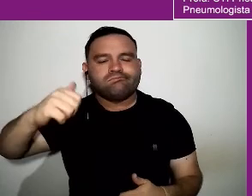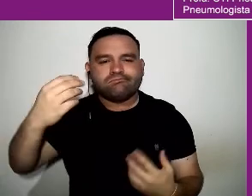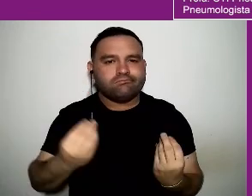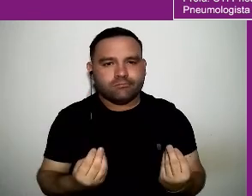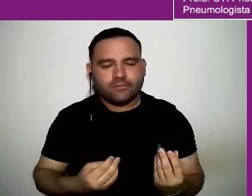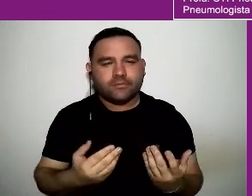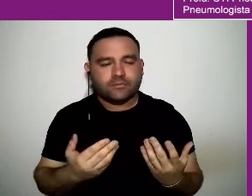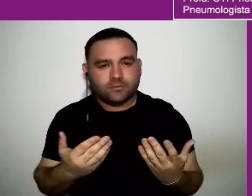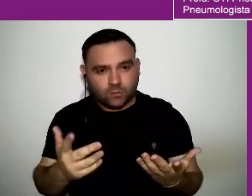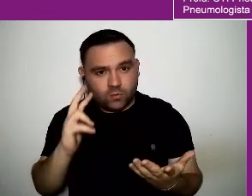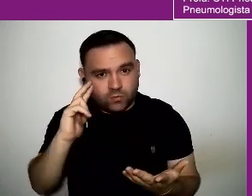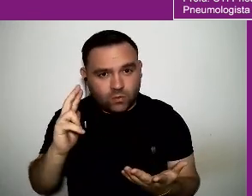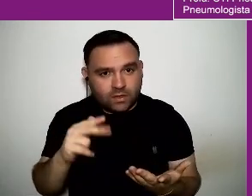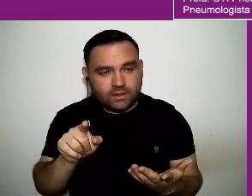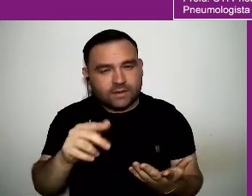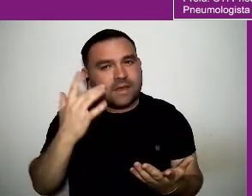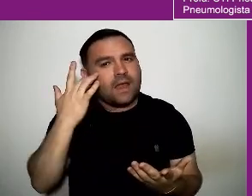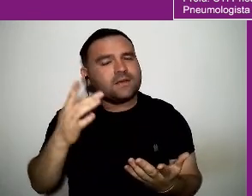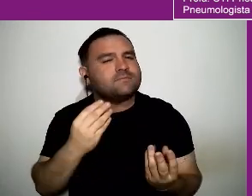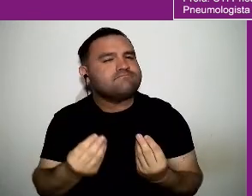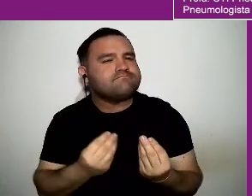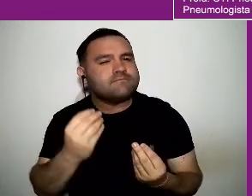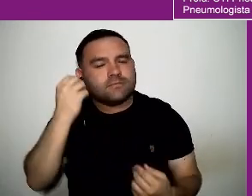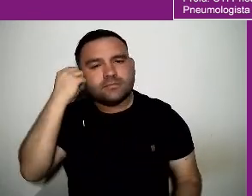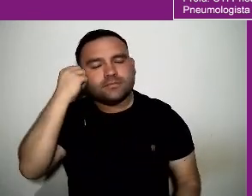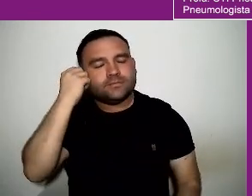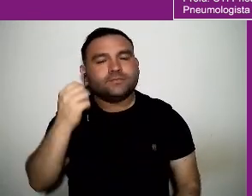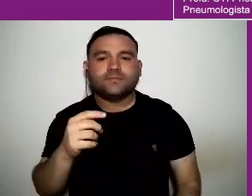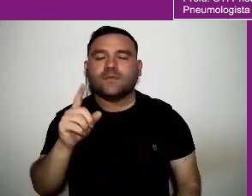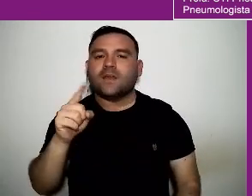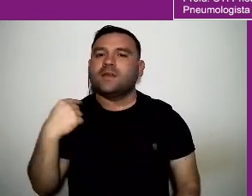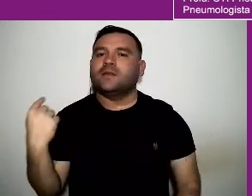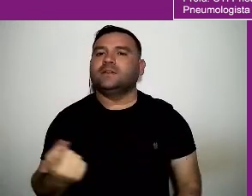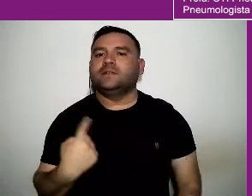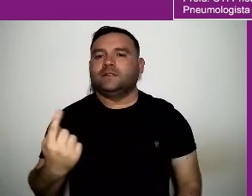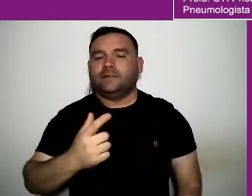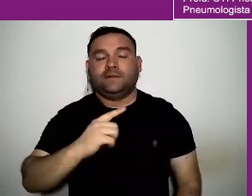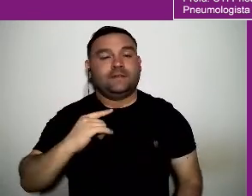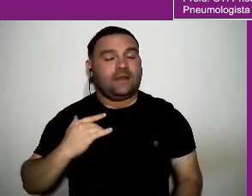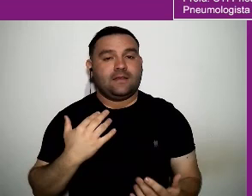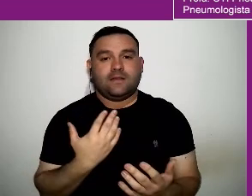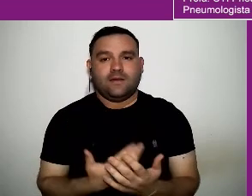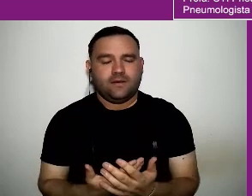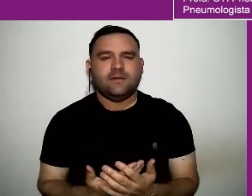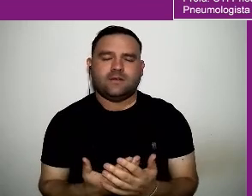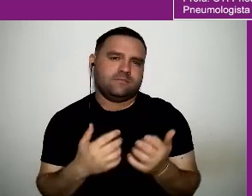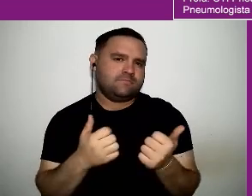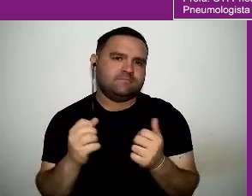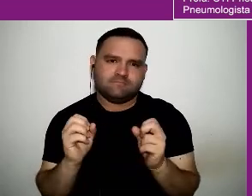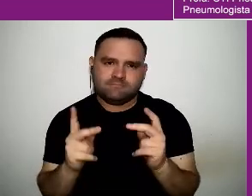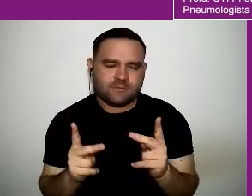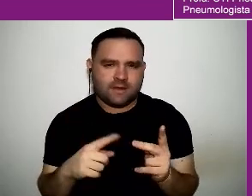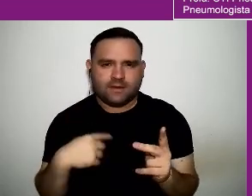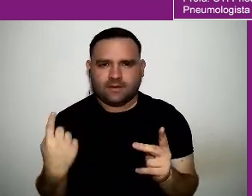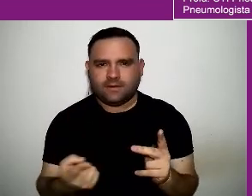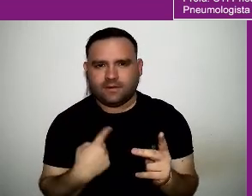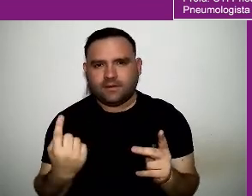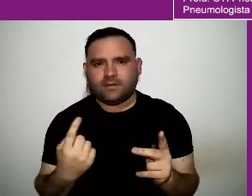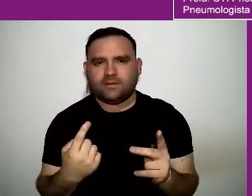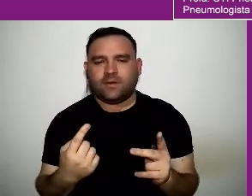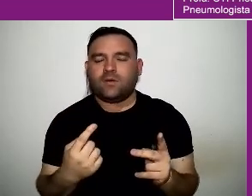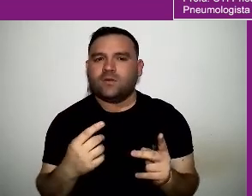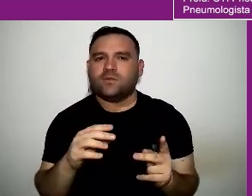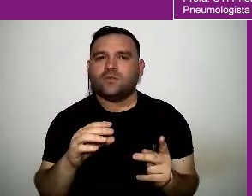Como é que você encara isso? Do fato da gente até hoje, tudo bem, o strain,